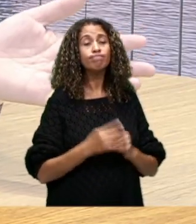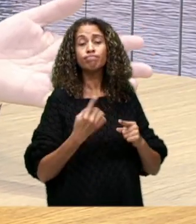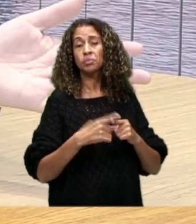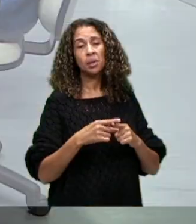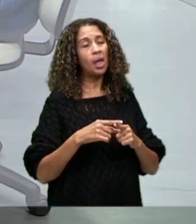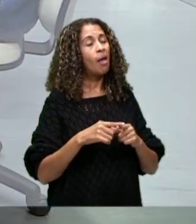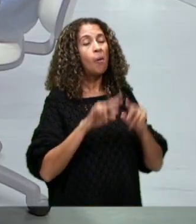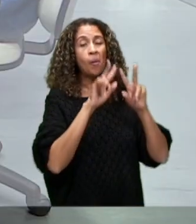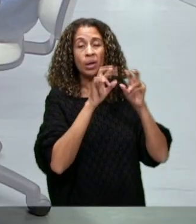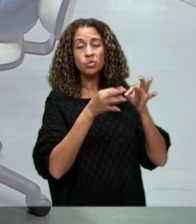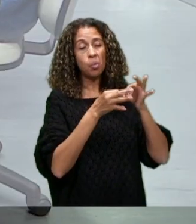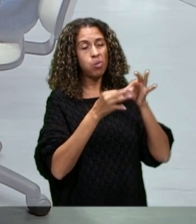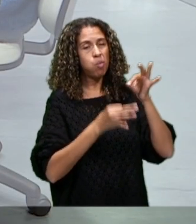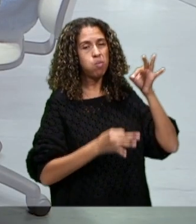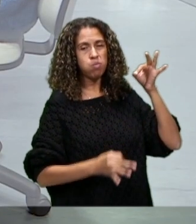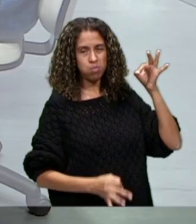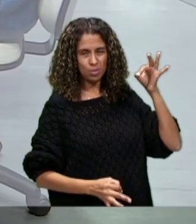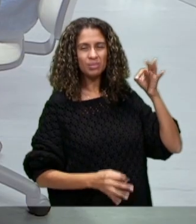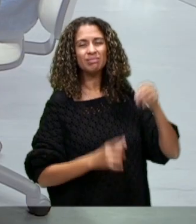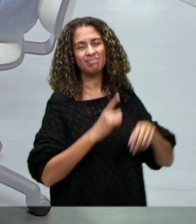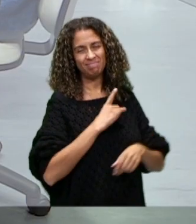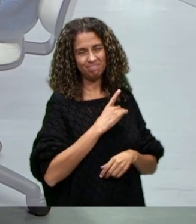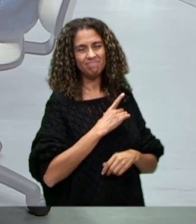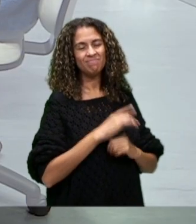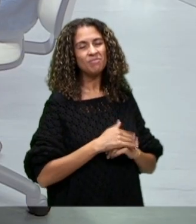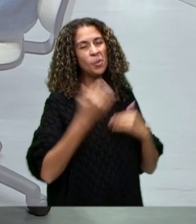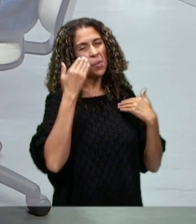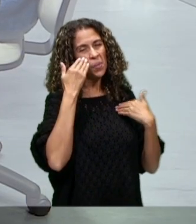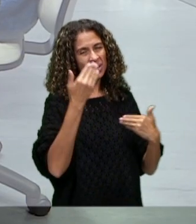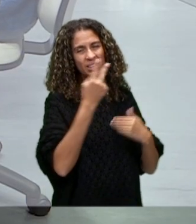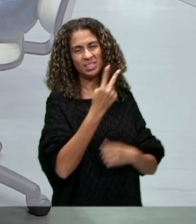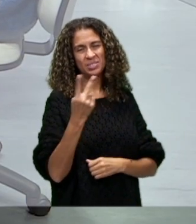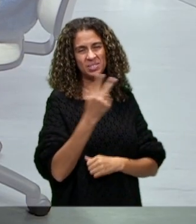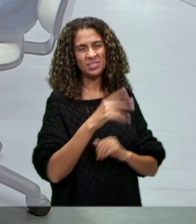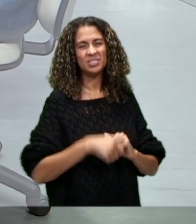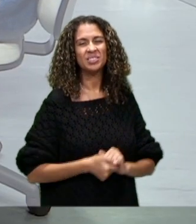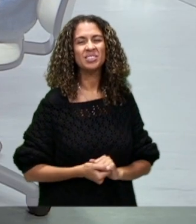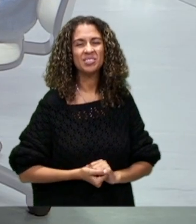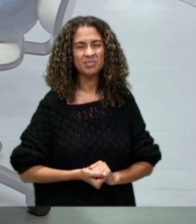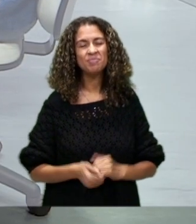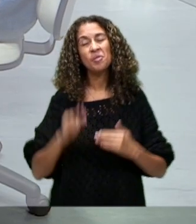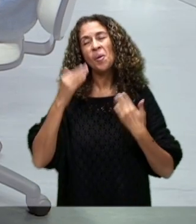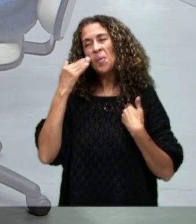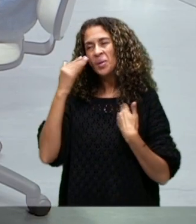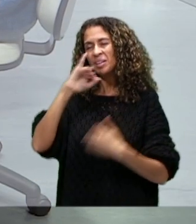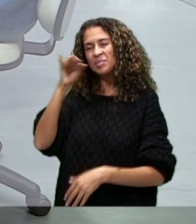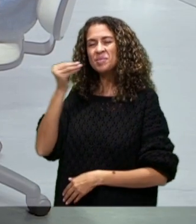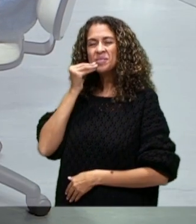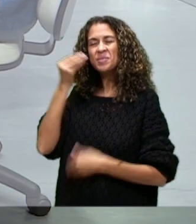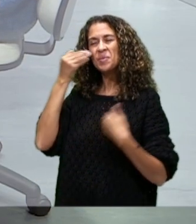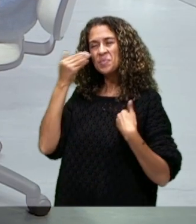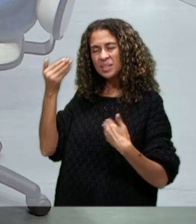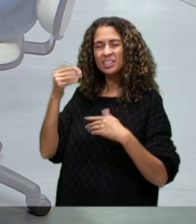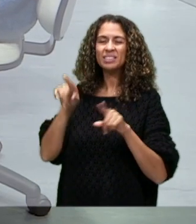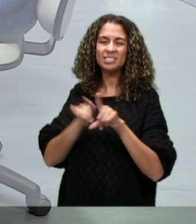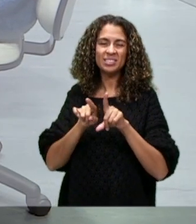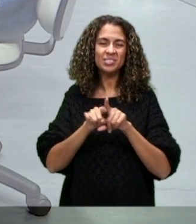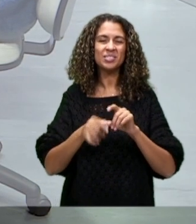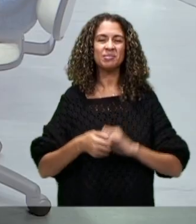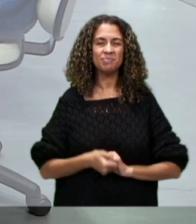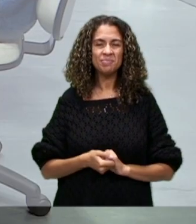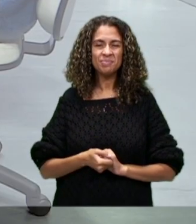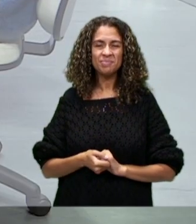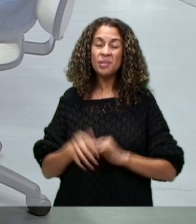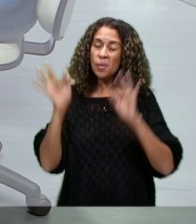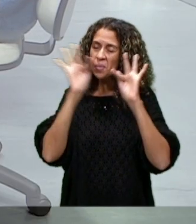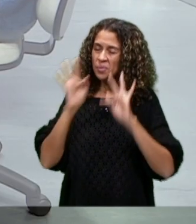assunto tem. Com certeza. Muito obrigada. Obrigada. Obrigado pela oportunidade. Agradeço o convite. Muito